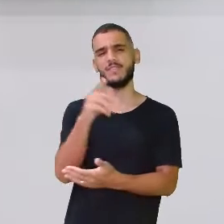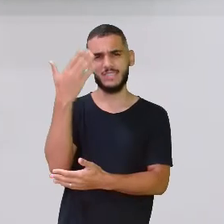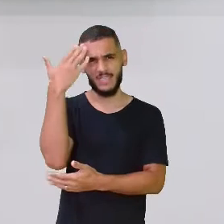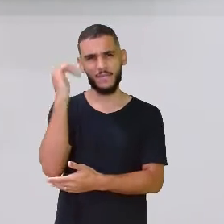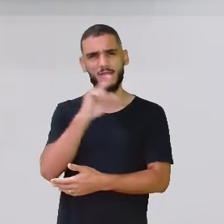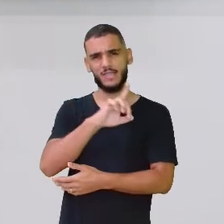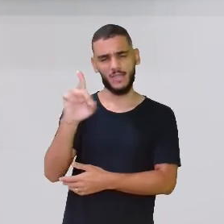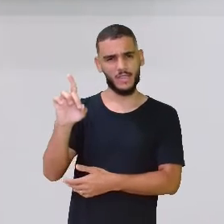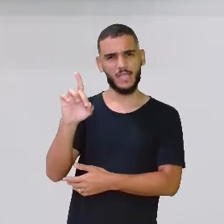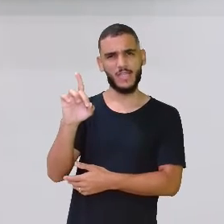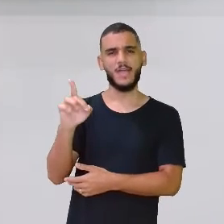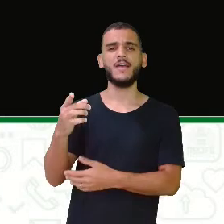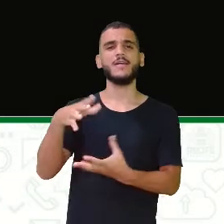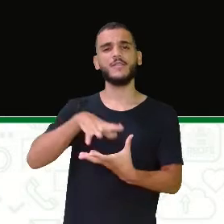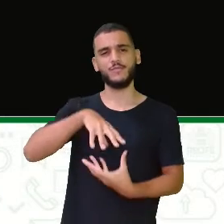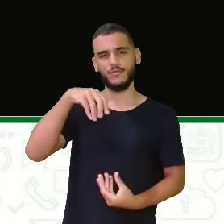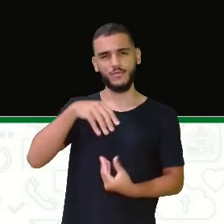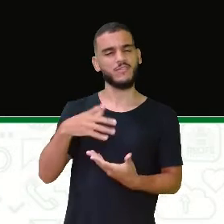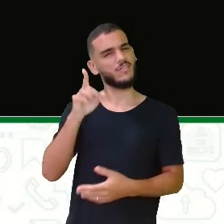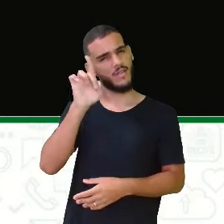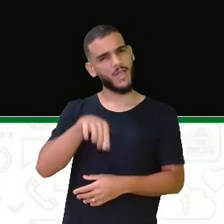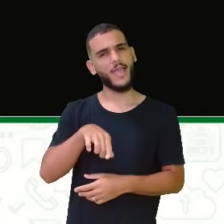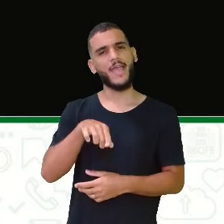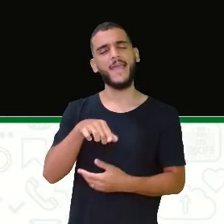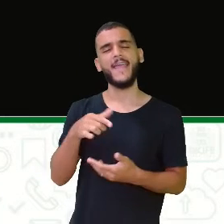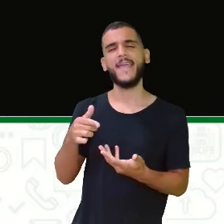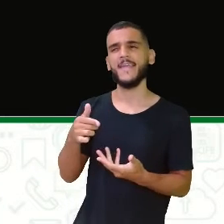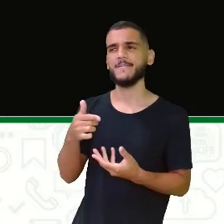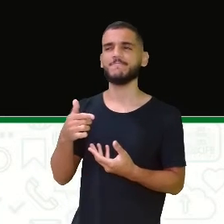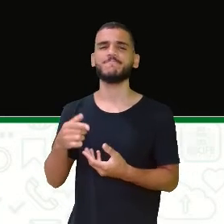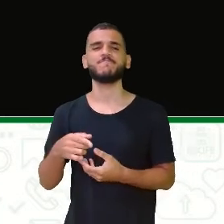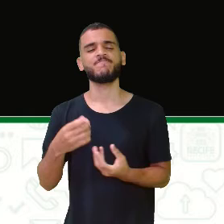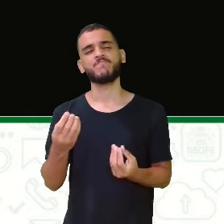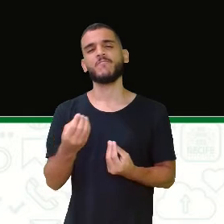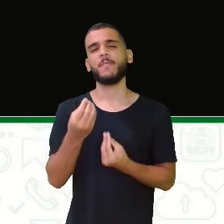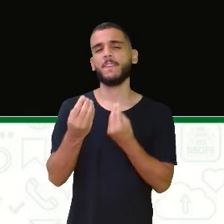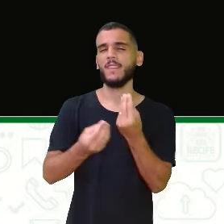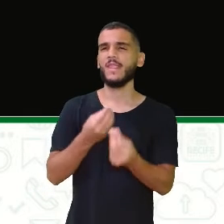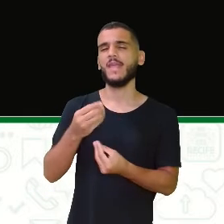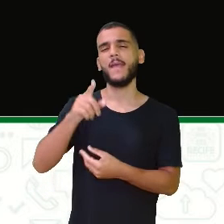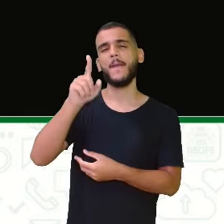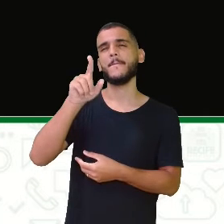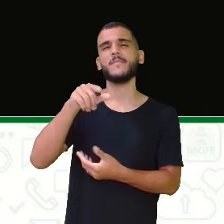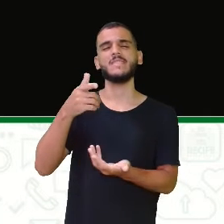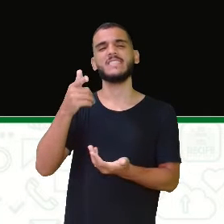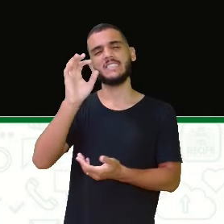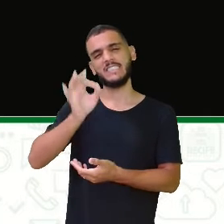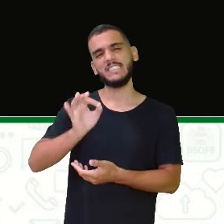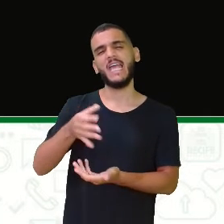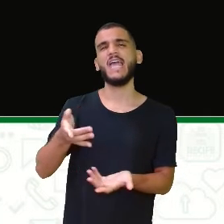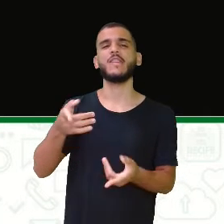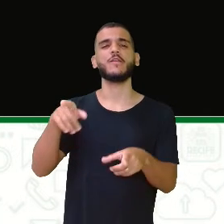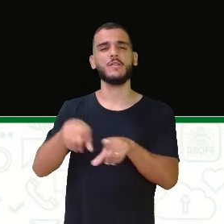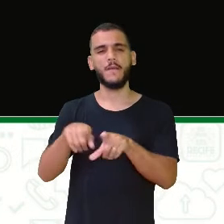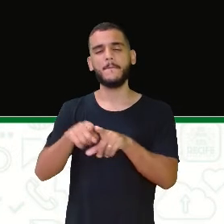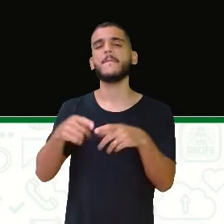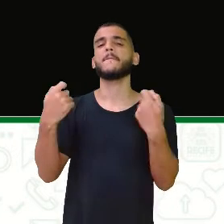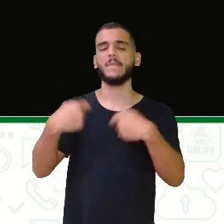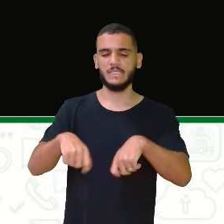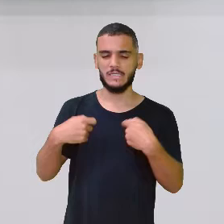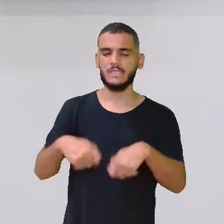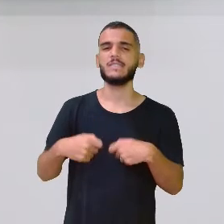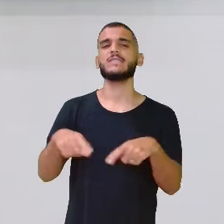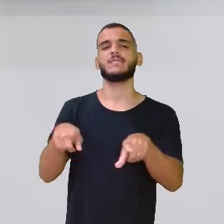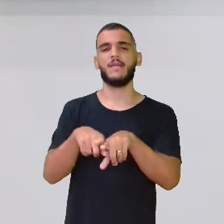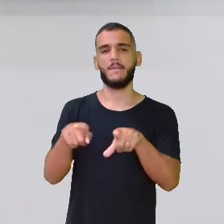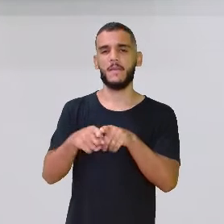Dia do Idoso? É bem propícia, é bem pontual, é bem atual, é bem necessária